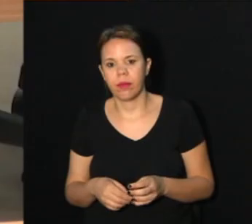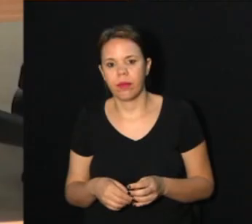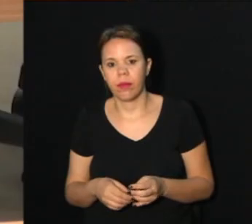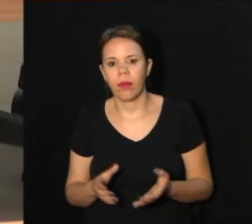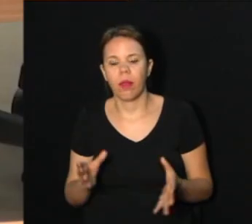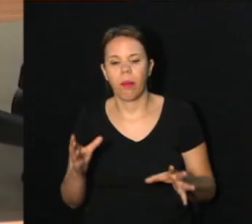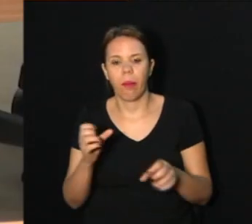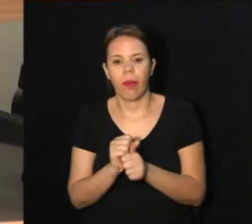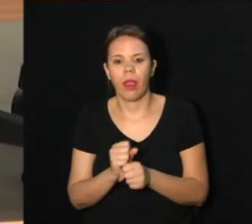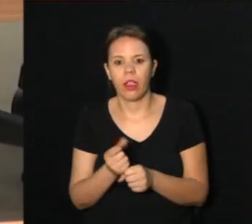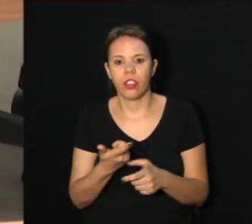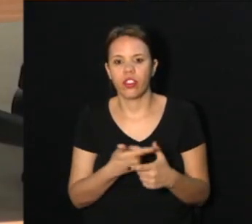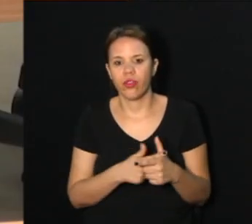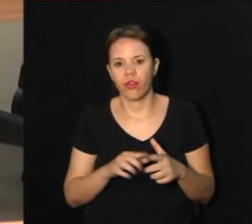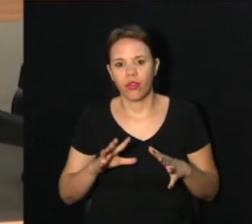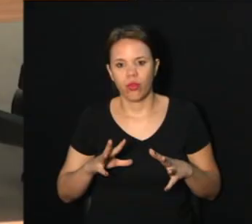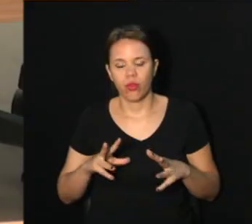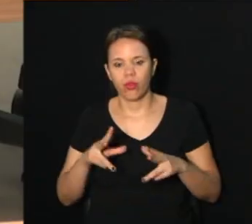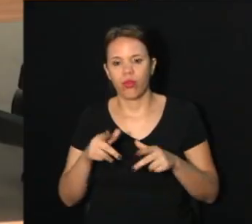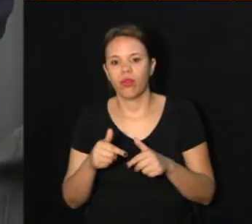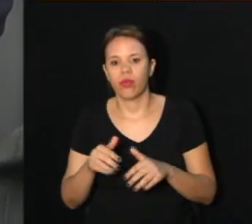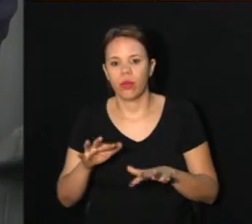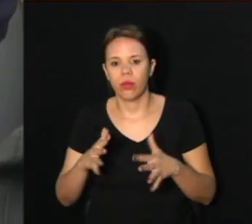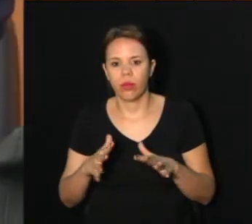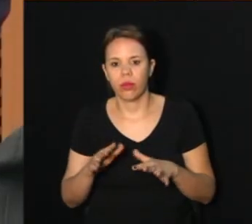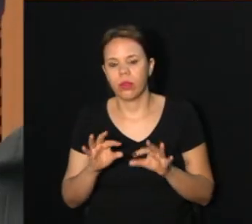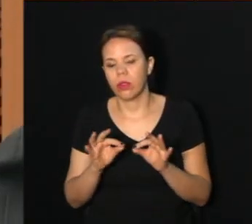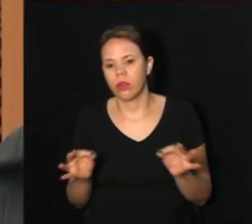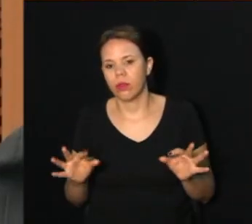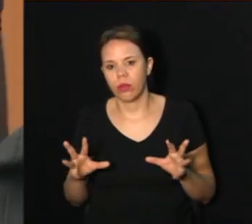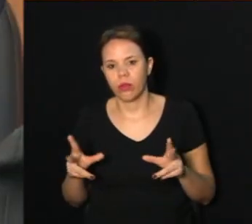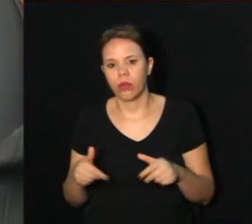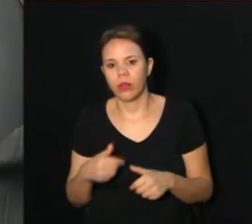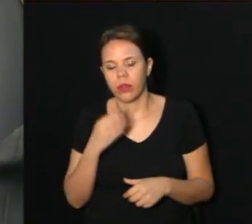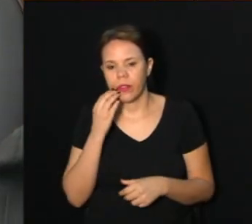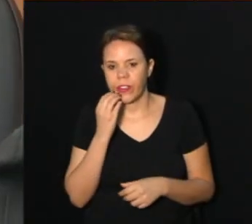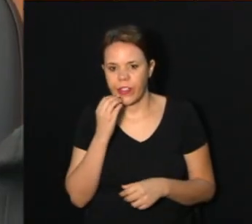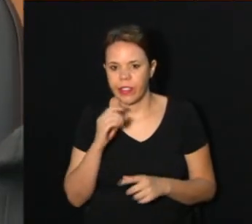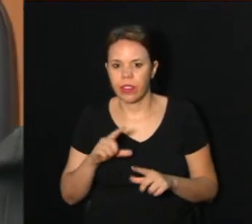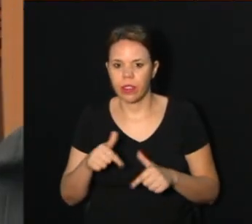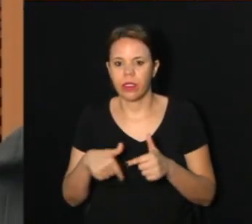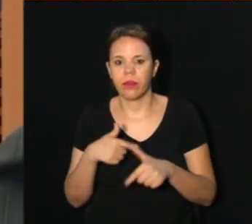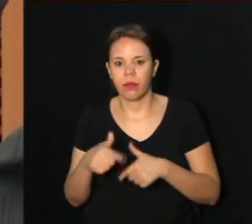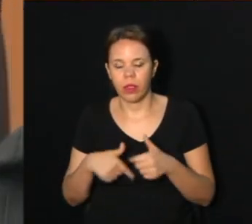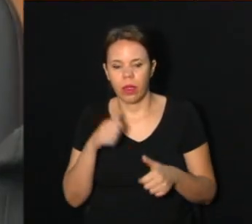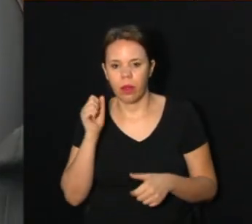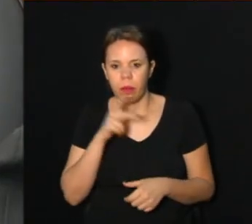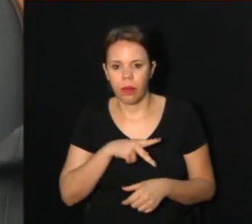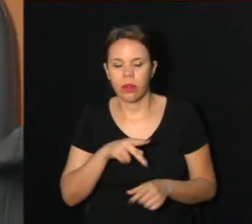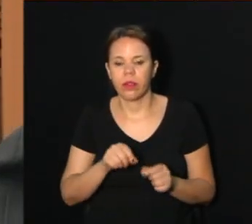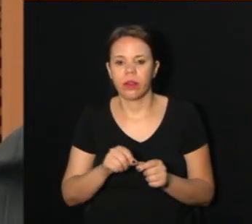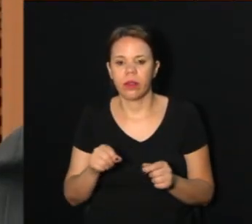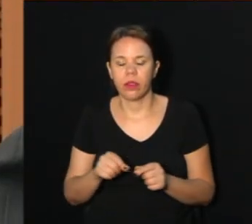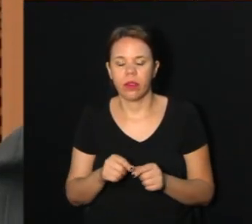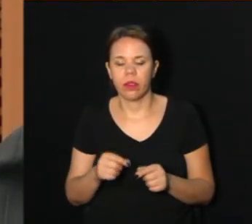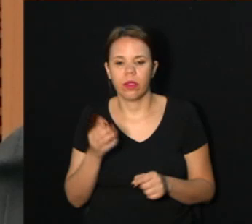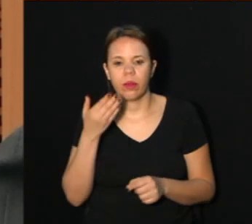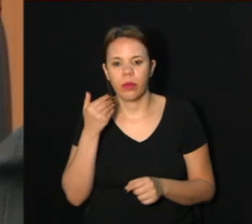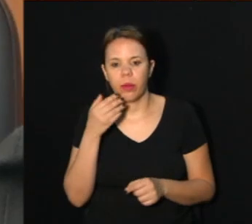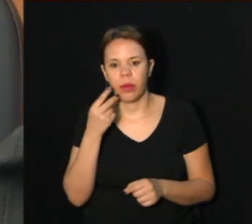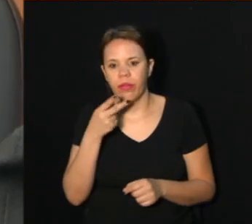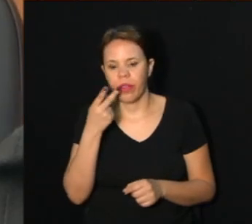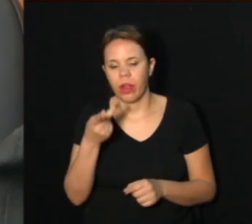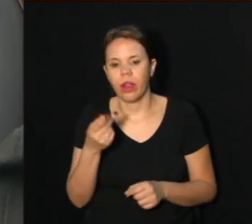por todos os procuradores? Divide uma média aritmética simples por todos os procuradores, ativos e inativos, e eu vou aproveitar o gancho para tratar